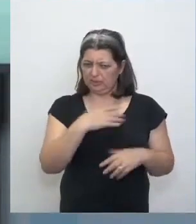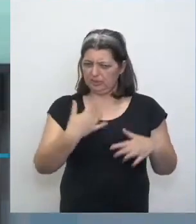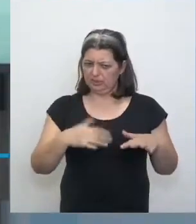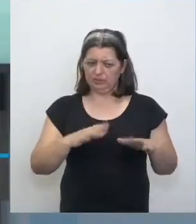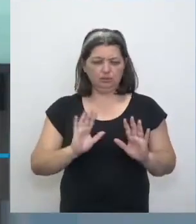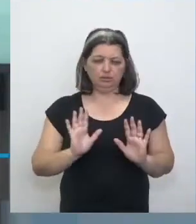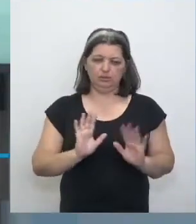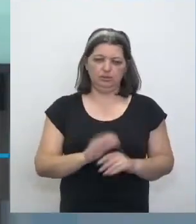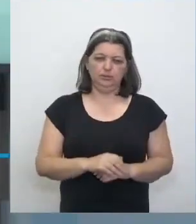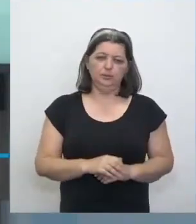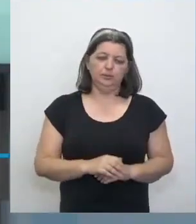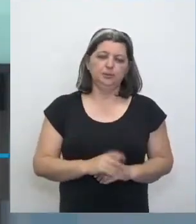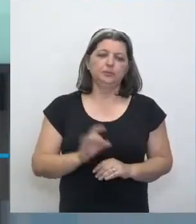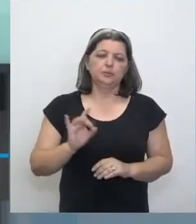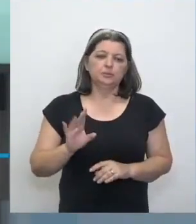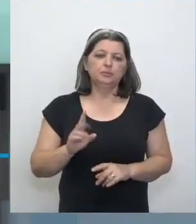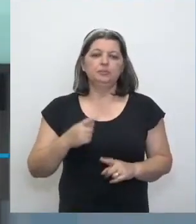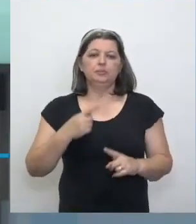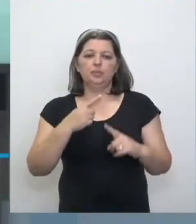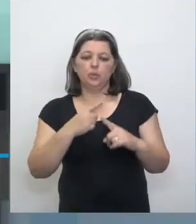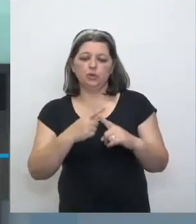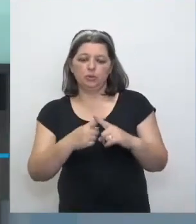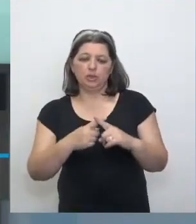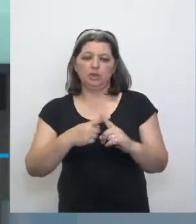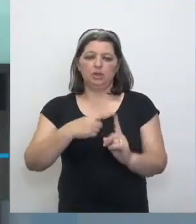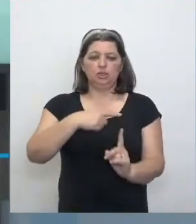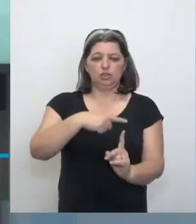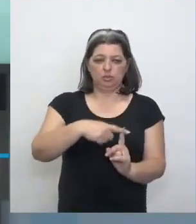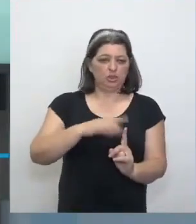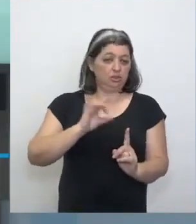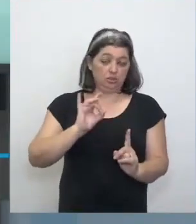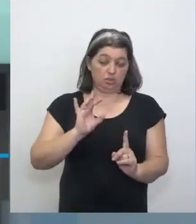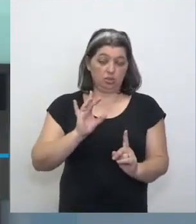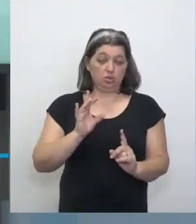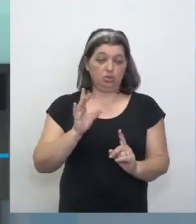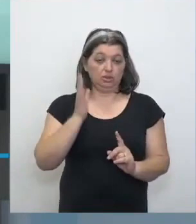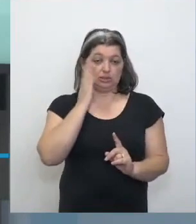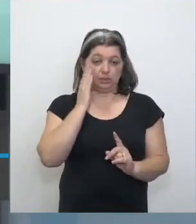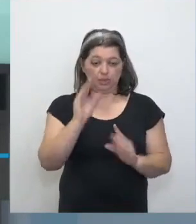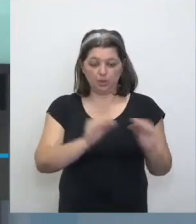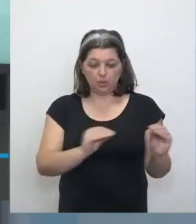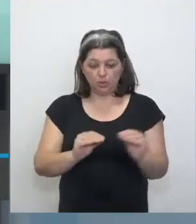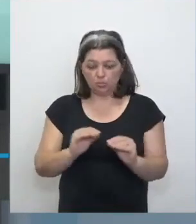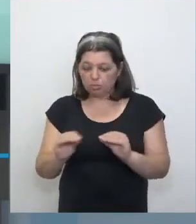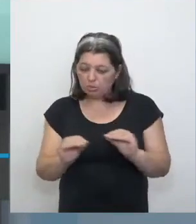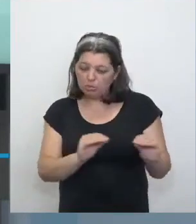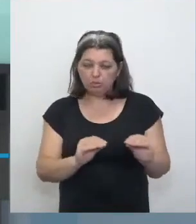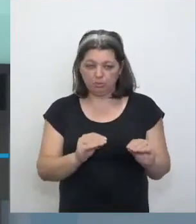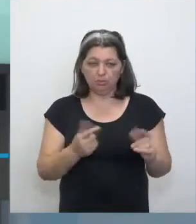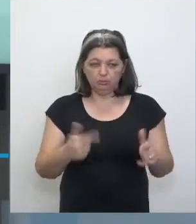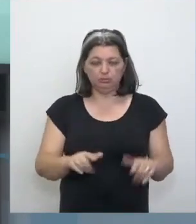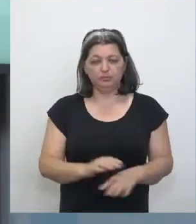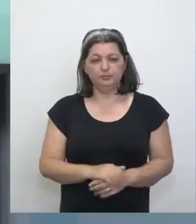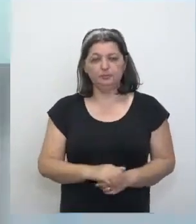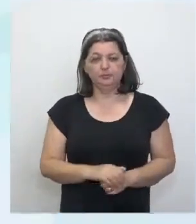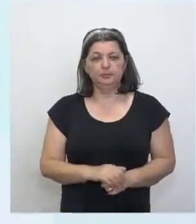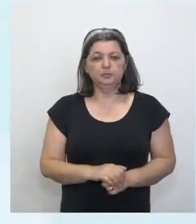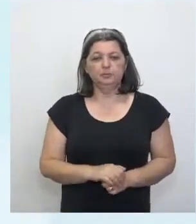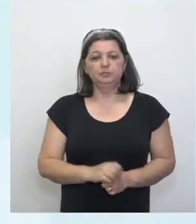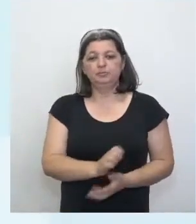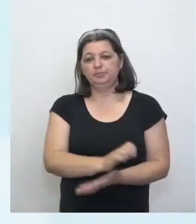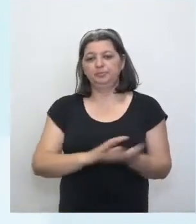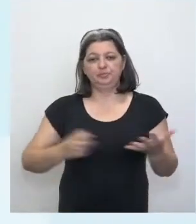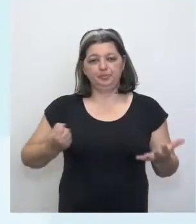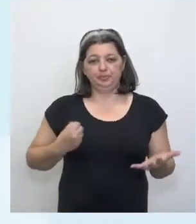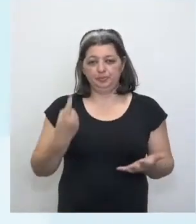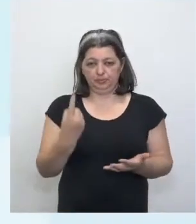muito difícil, é multiplicação e soma. O problema é saber quem eu vou pôr aonde, né? Tá, vamos praticar? Vamos, com calma. Então, atividade 1 está